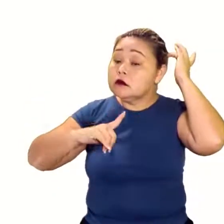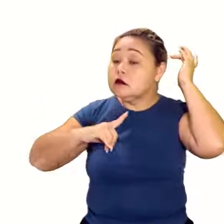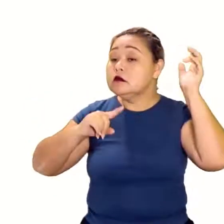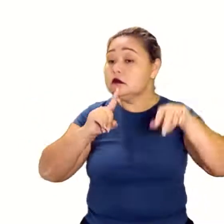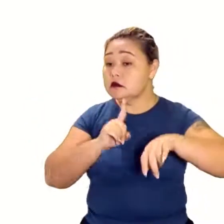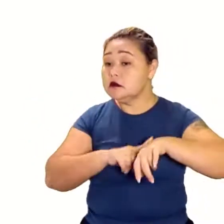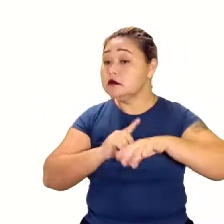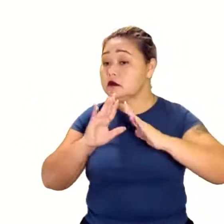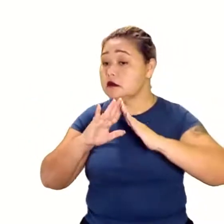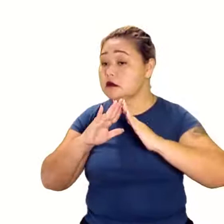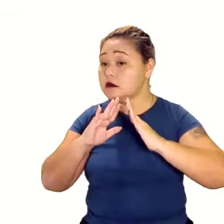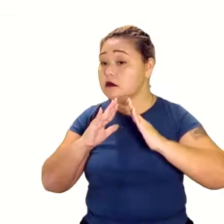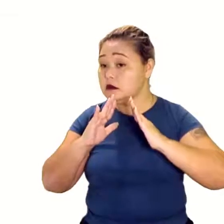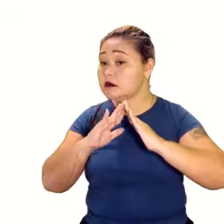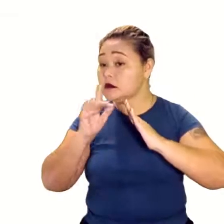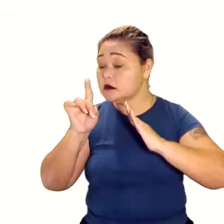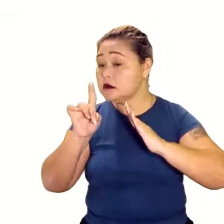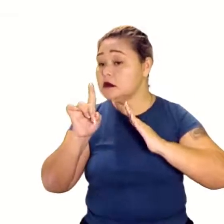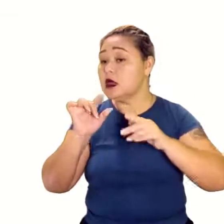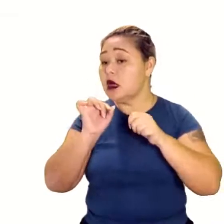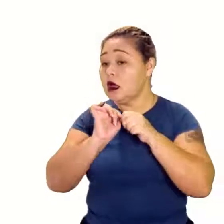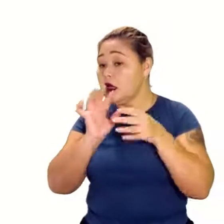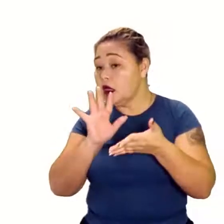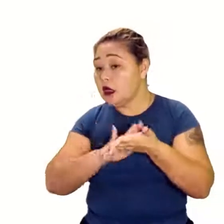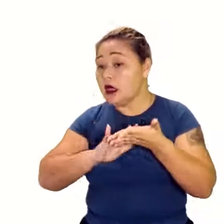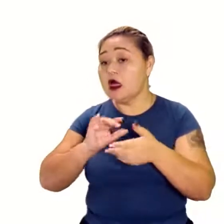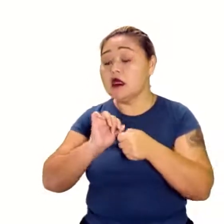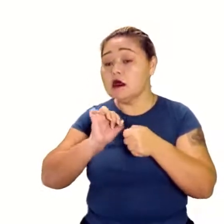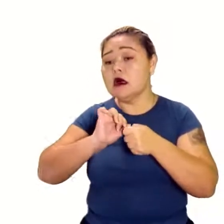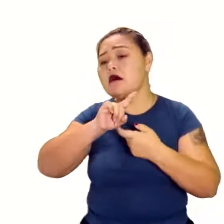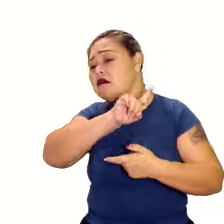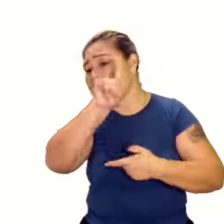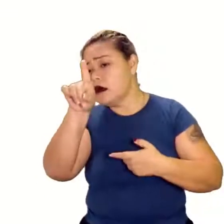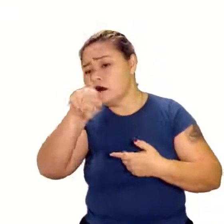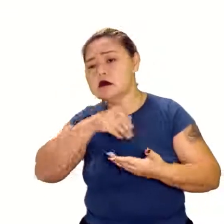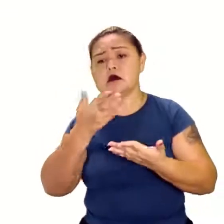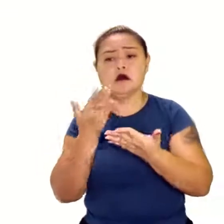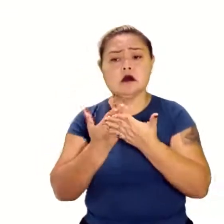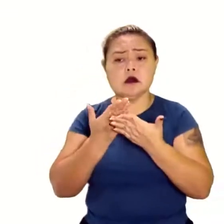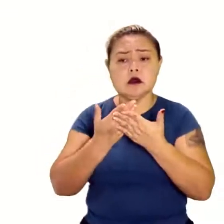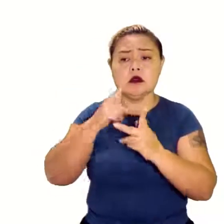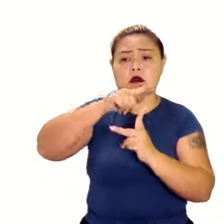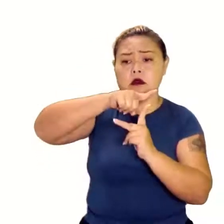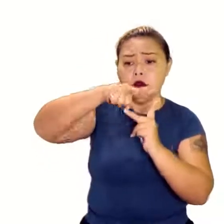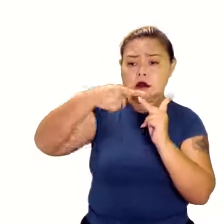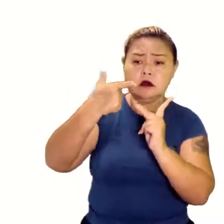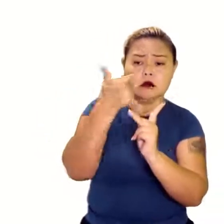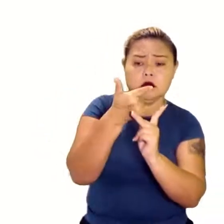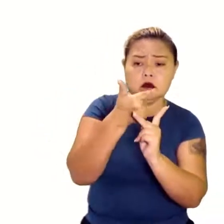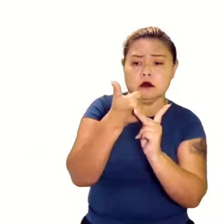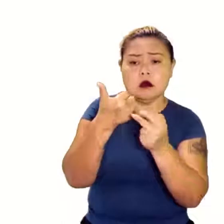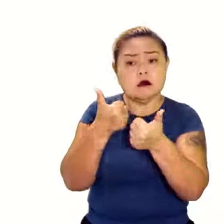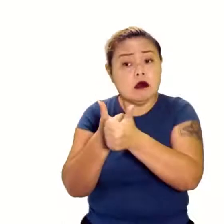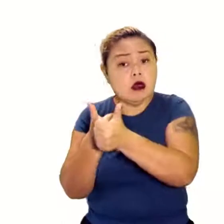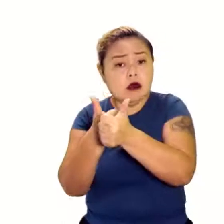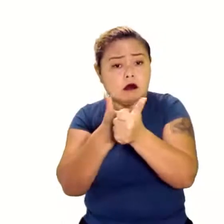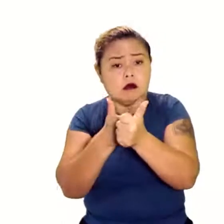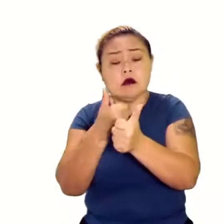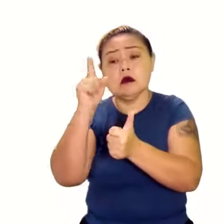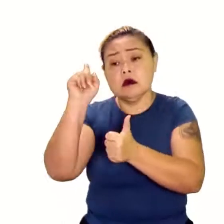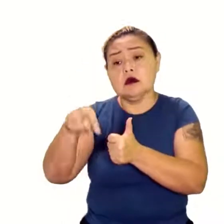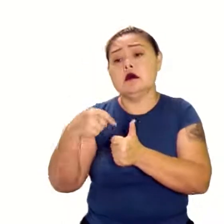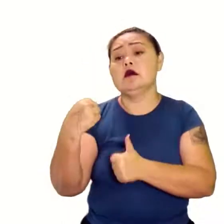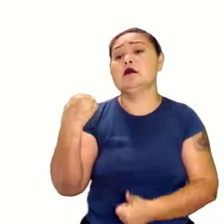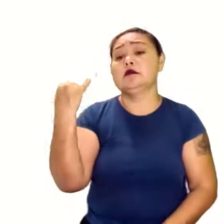aí em casa de bobeira, dá uma estudada nessa parte de tirar raiz quadrada aproximada. É